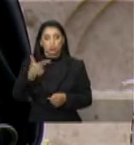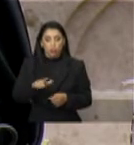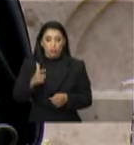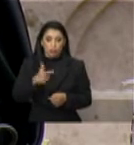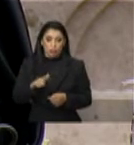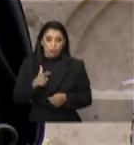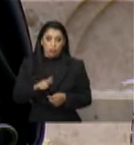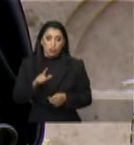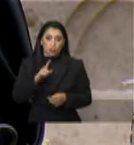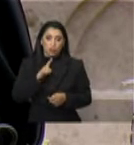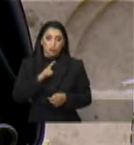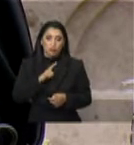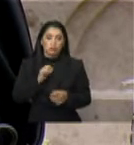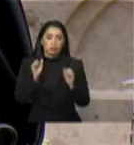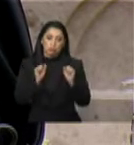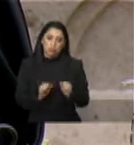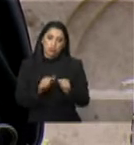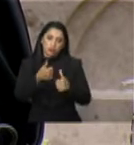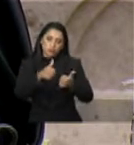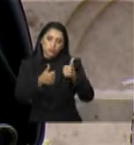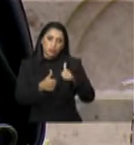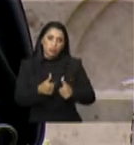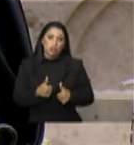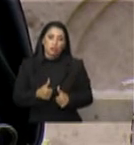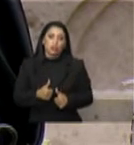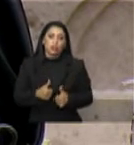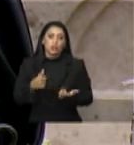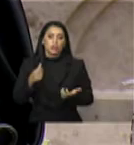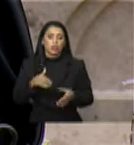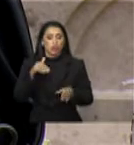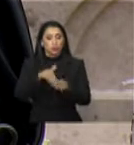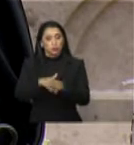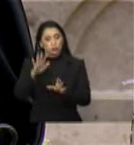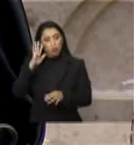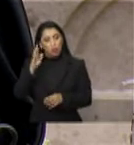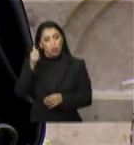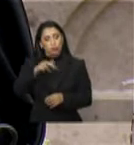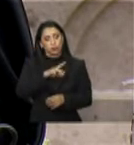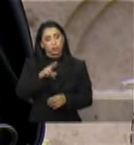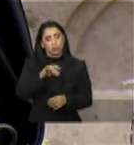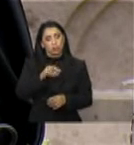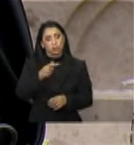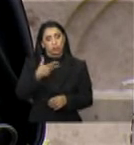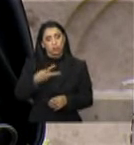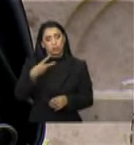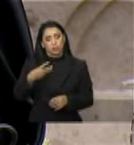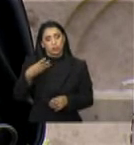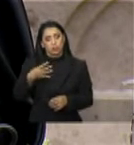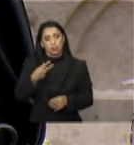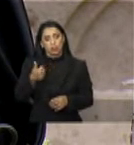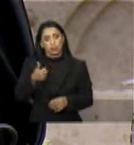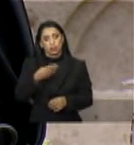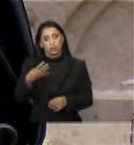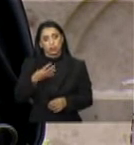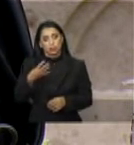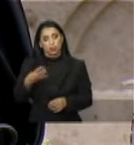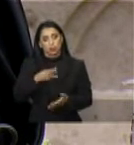indireto com se pode verificar no exame do acórdão prolotado no RL 2223.144